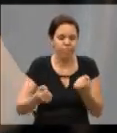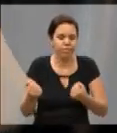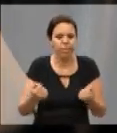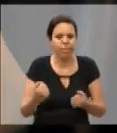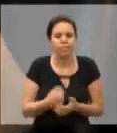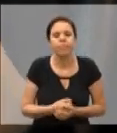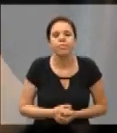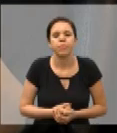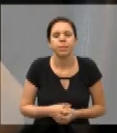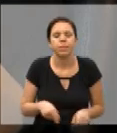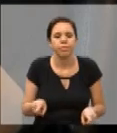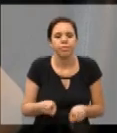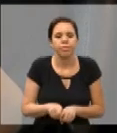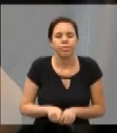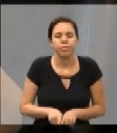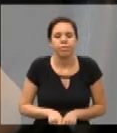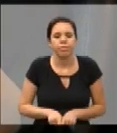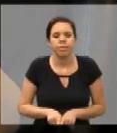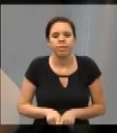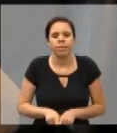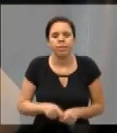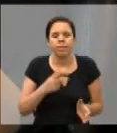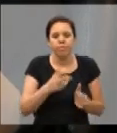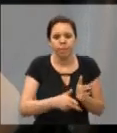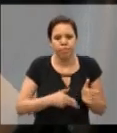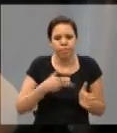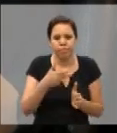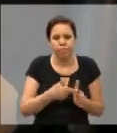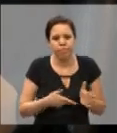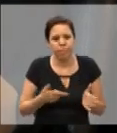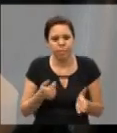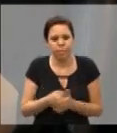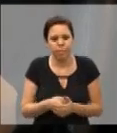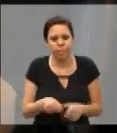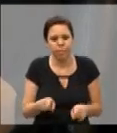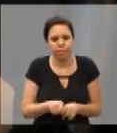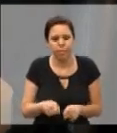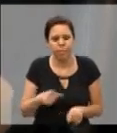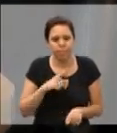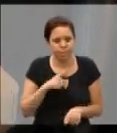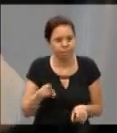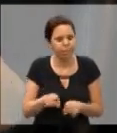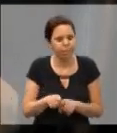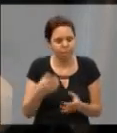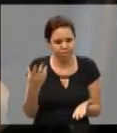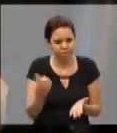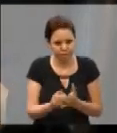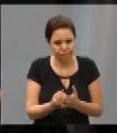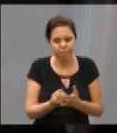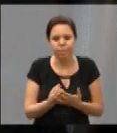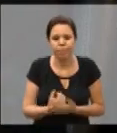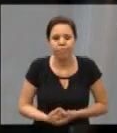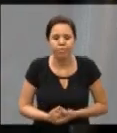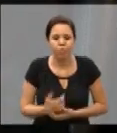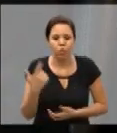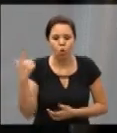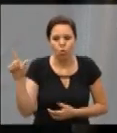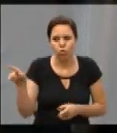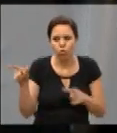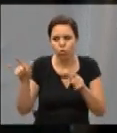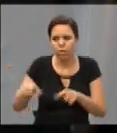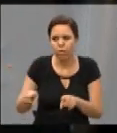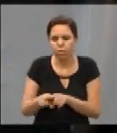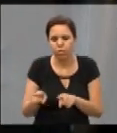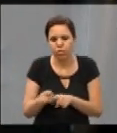gente também, o trem tá passando naquela cena, não sei se pegou. Pegou também, pegou né? também. E tem uma outra que a gente foi gravar